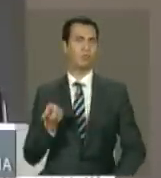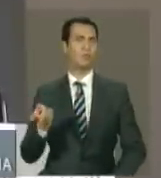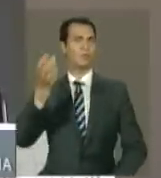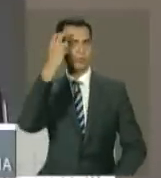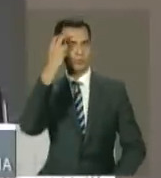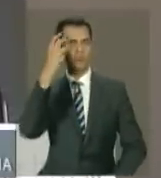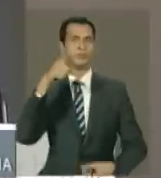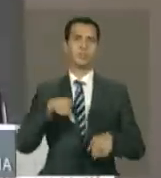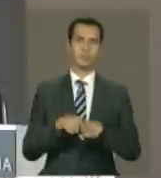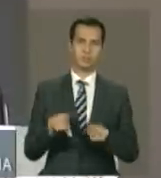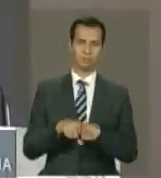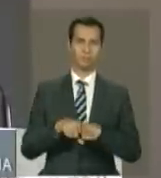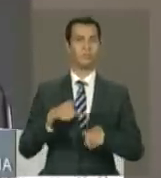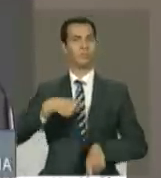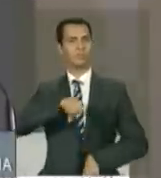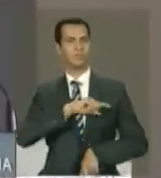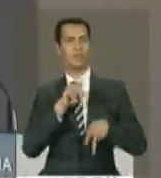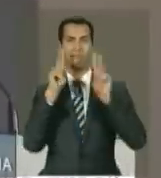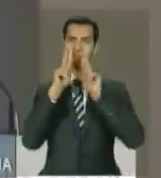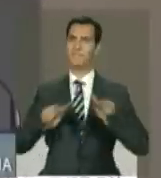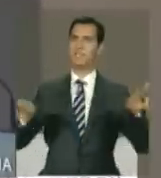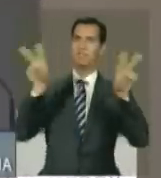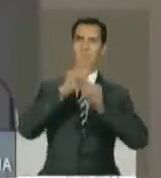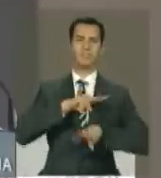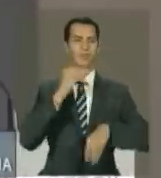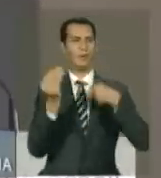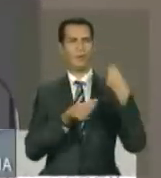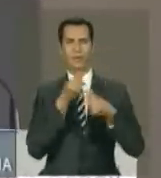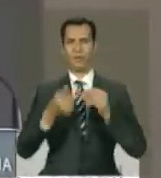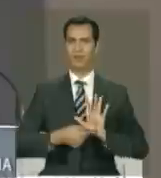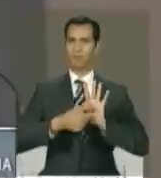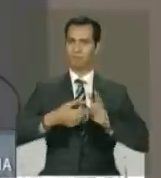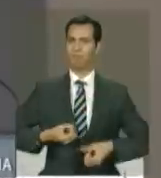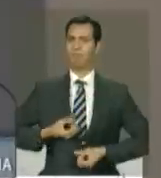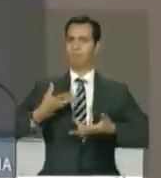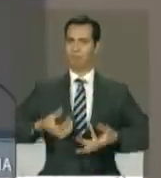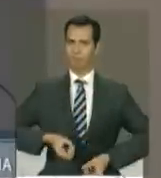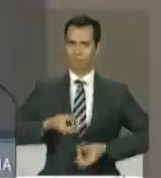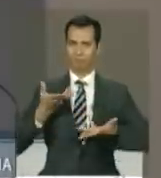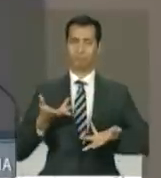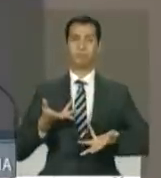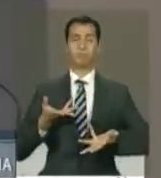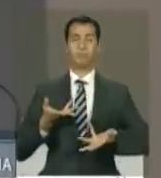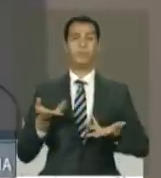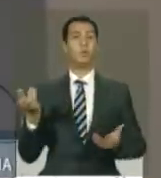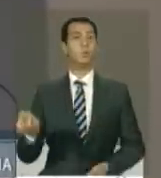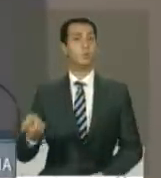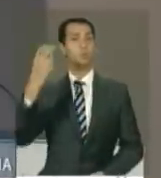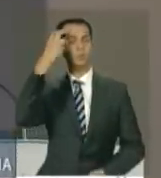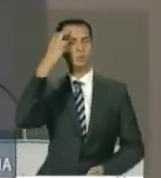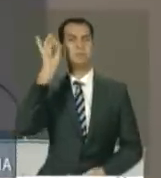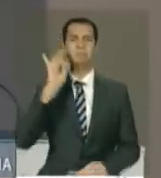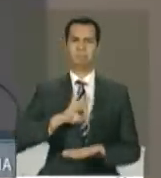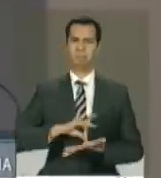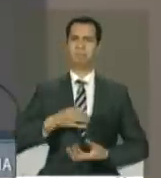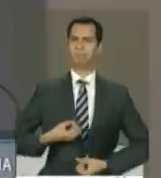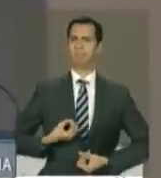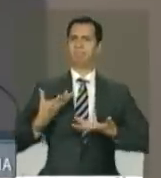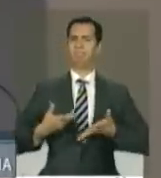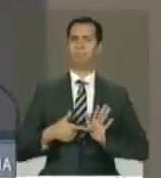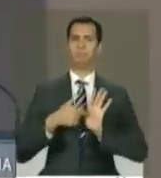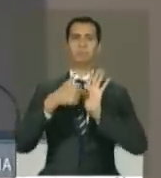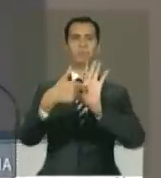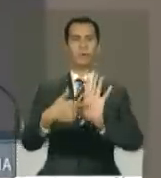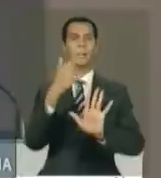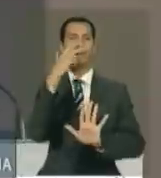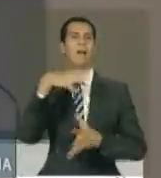cultura e de nossa visão do mundo. A cultura, expressão maior da alma de uma sociedade,